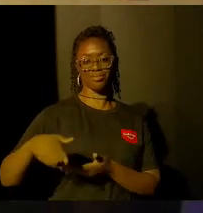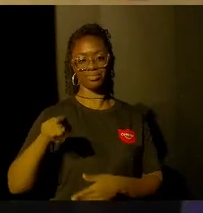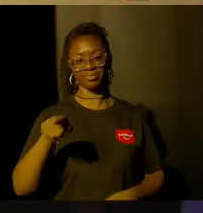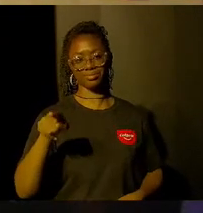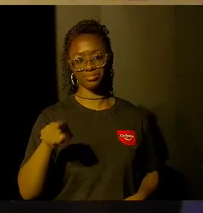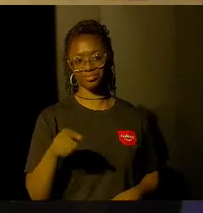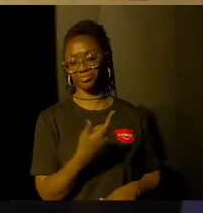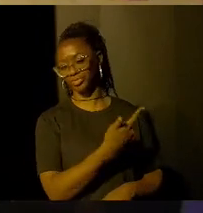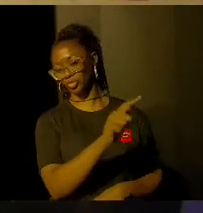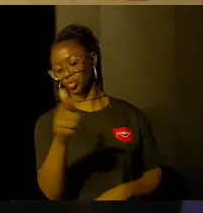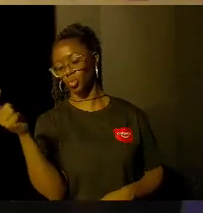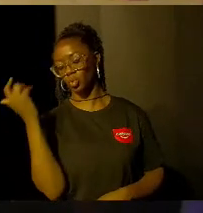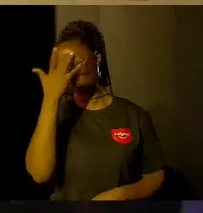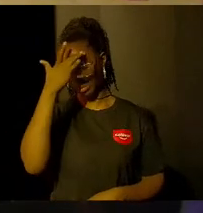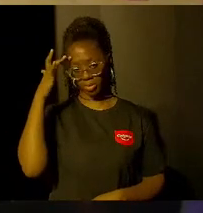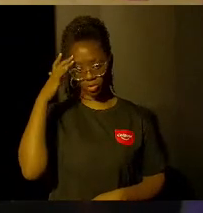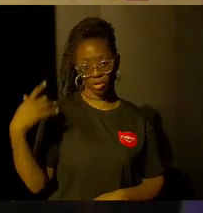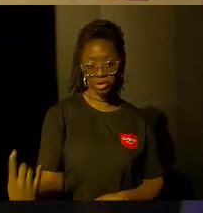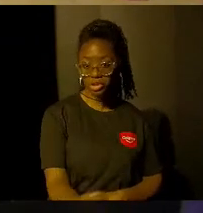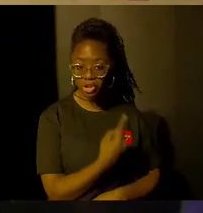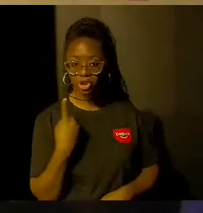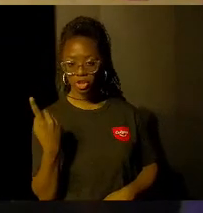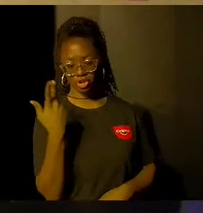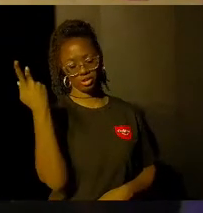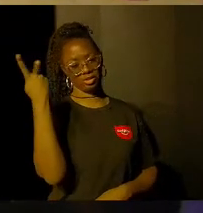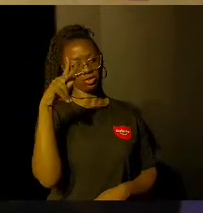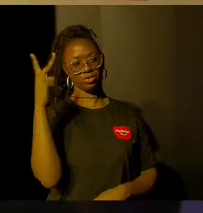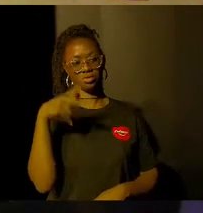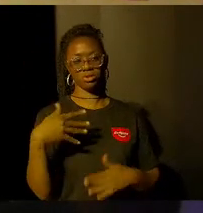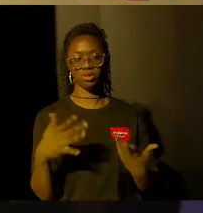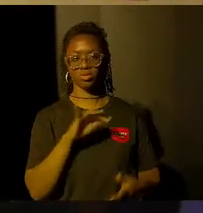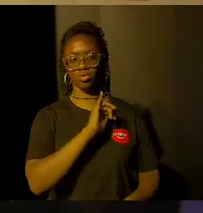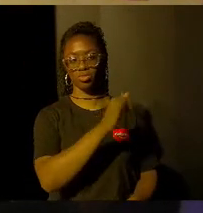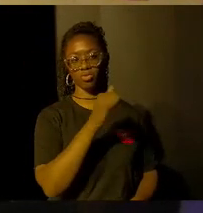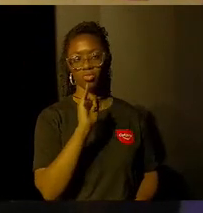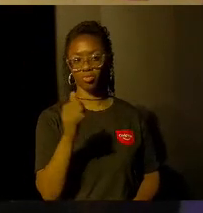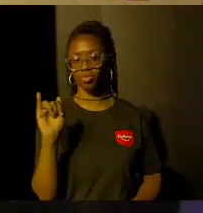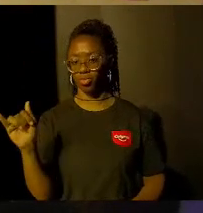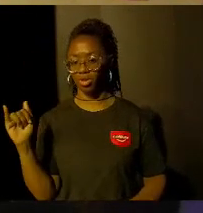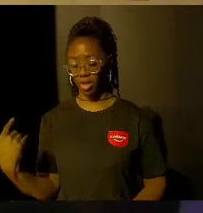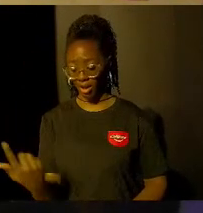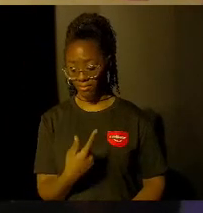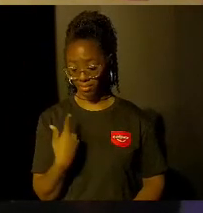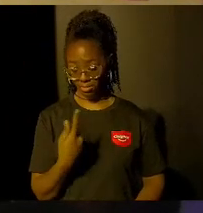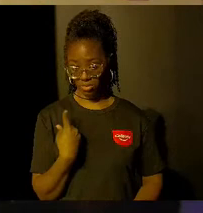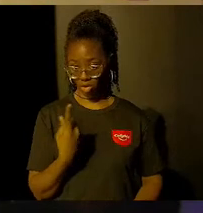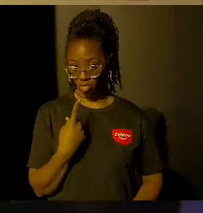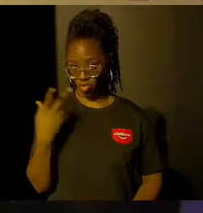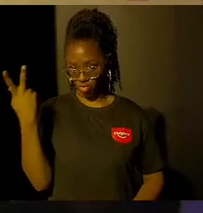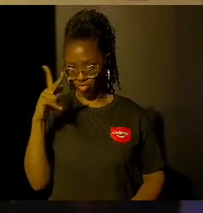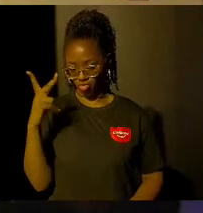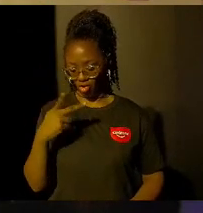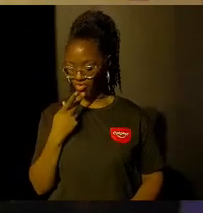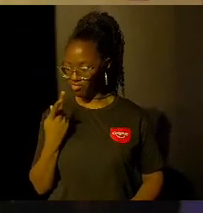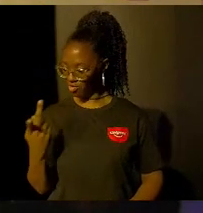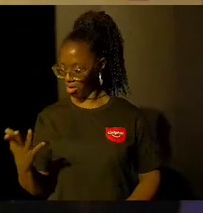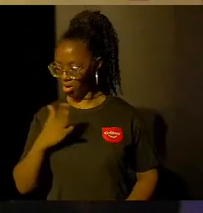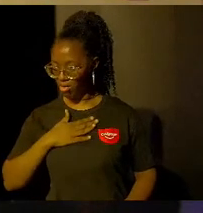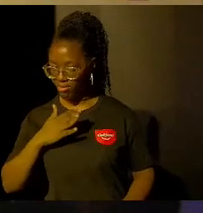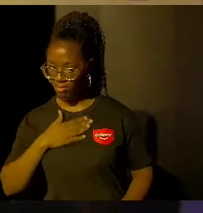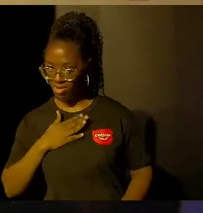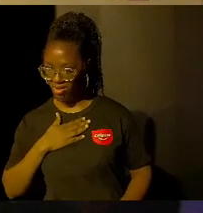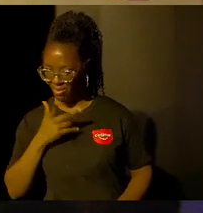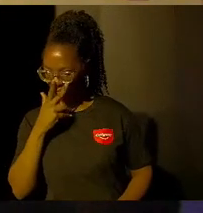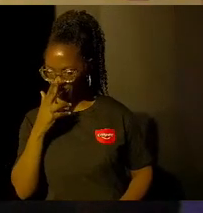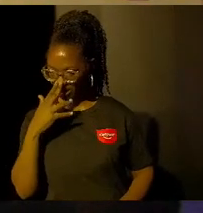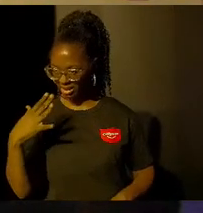também é uma história nossa E aí ao contar as minhas histórias muitas vezes é